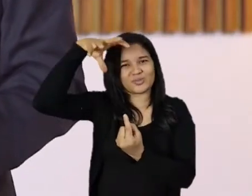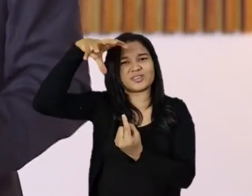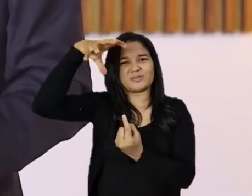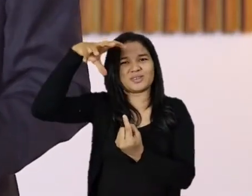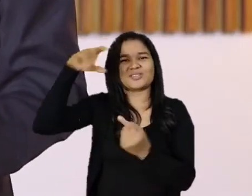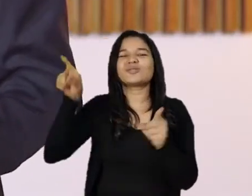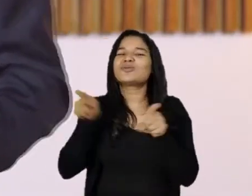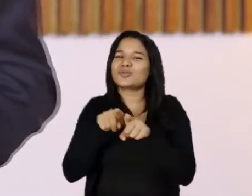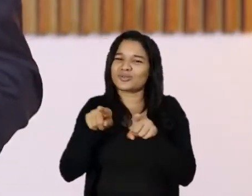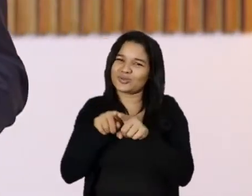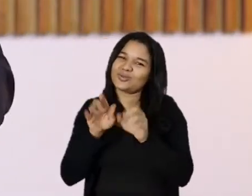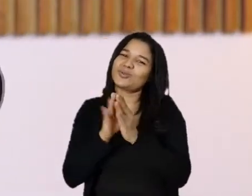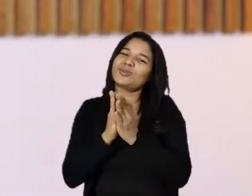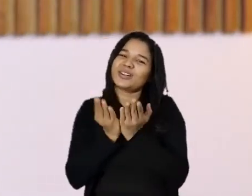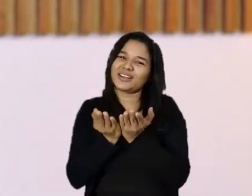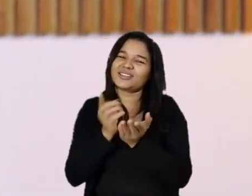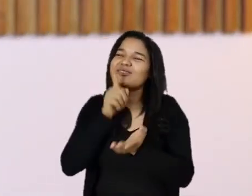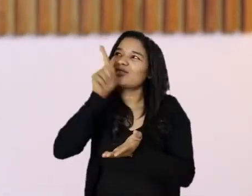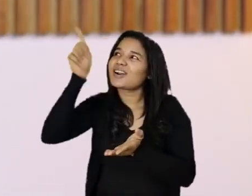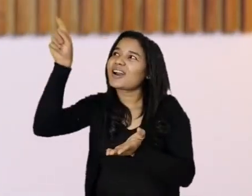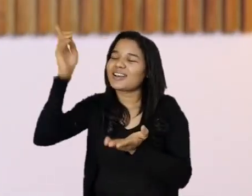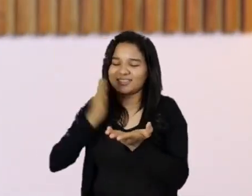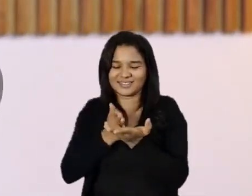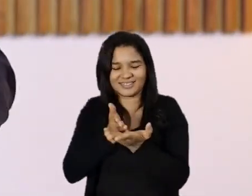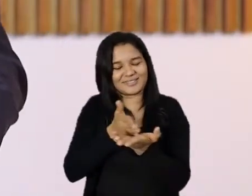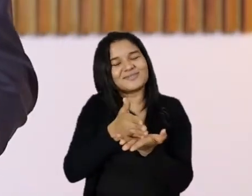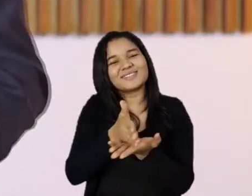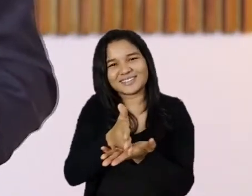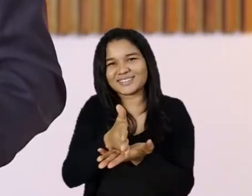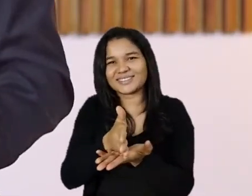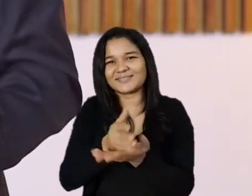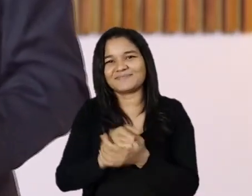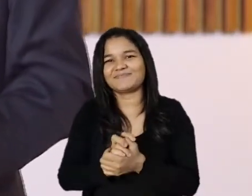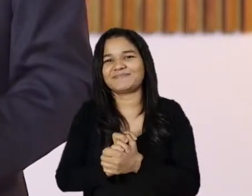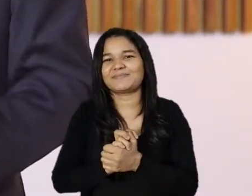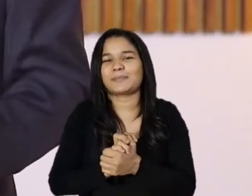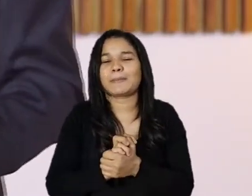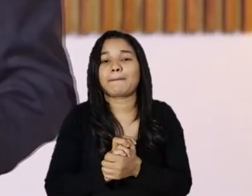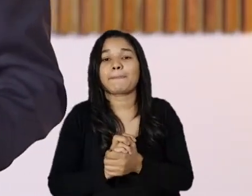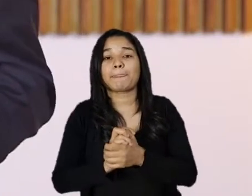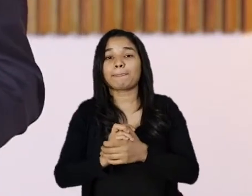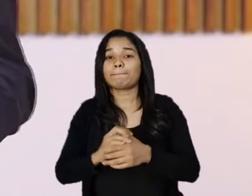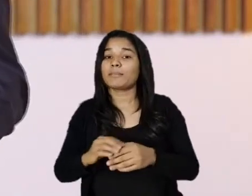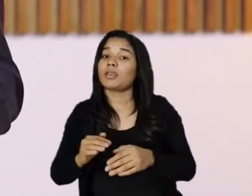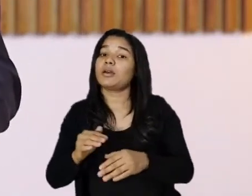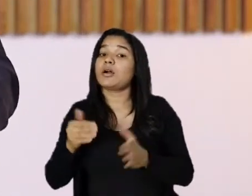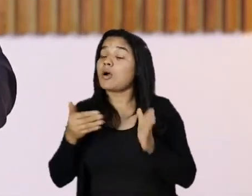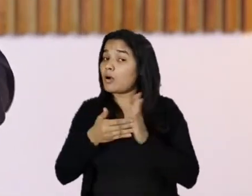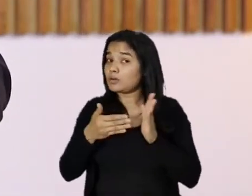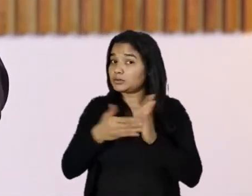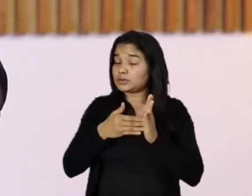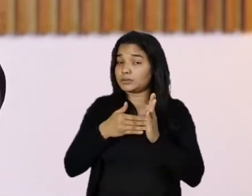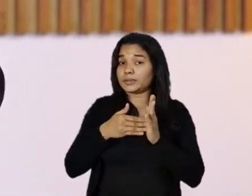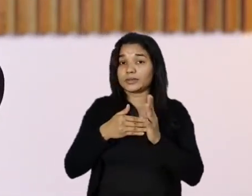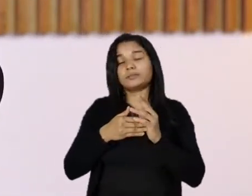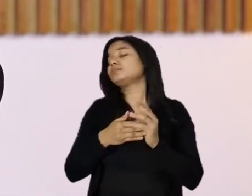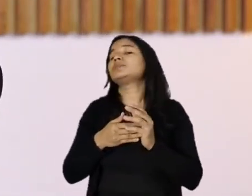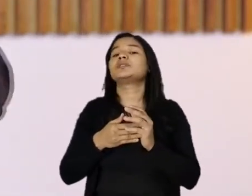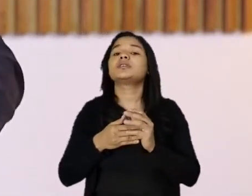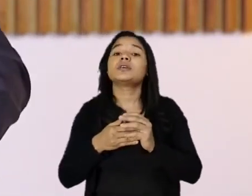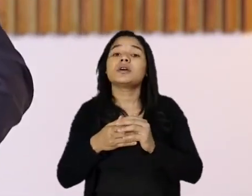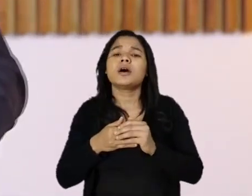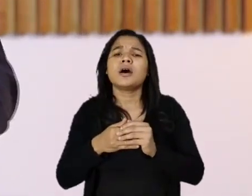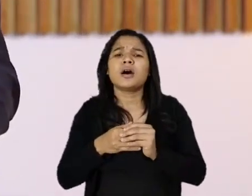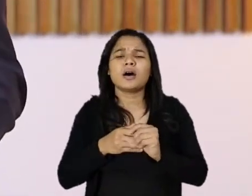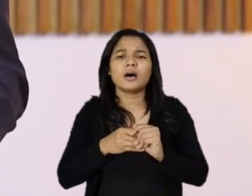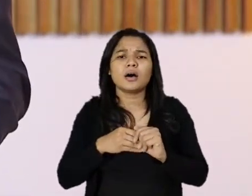E o último aspecto dessas orientações aqui a respeito do nosso lar é a respeito da porta, a única porta